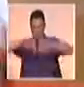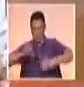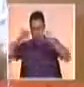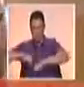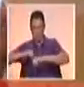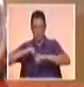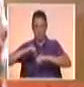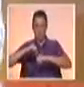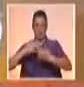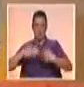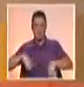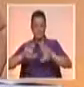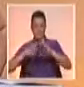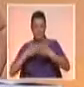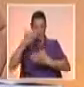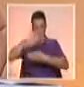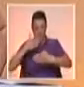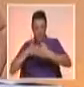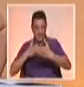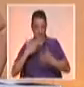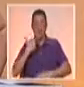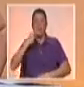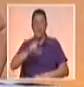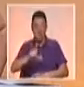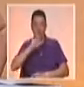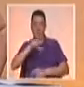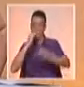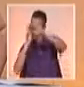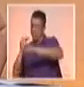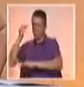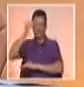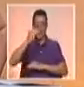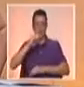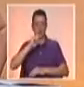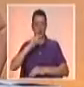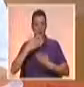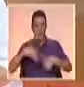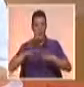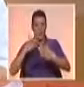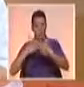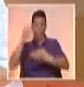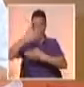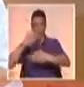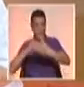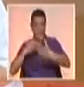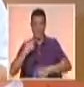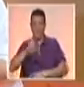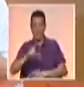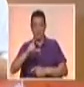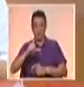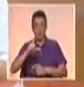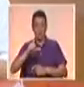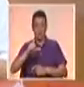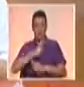temos barreiras em relação a eles. Pronto, agora, a barreira da língua pode ser ultrapassada. Mas no surdo é a barreira da língua, principalmente. Só. Não há nenhuma. Eles